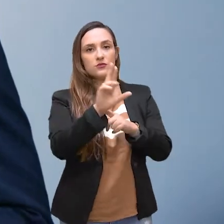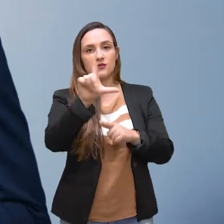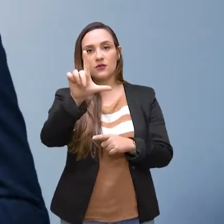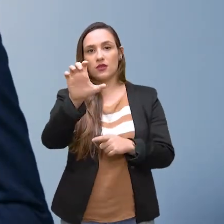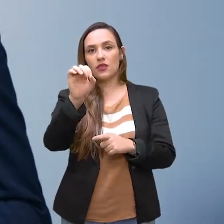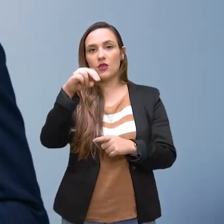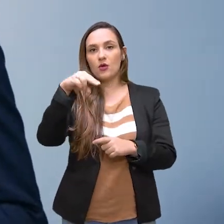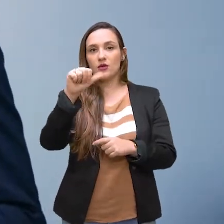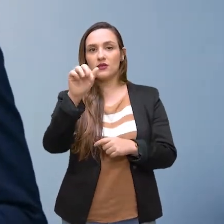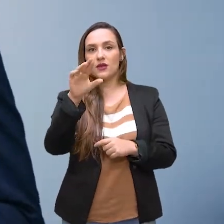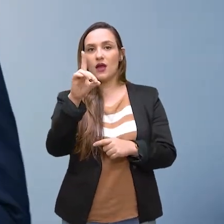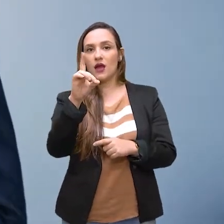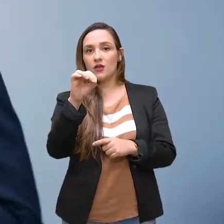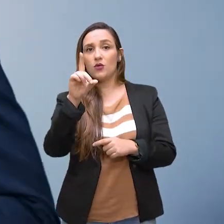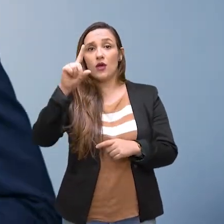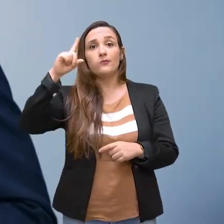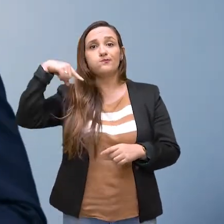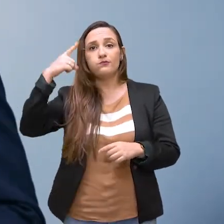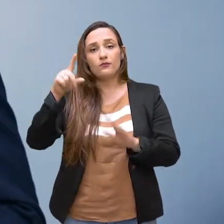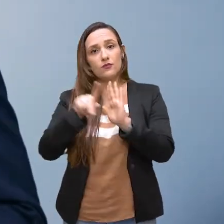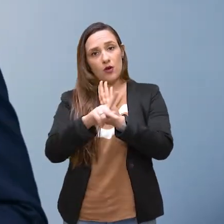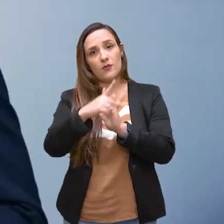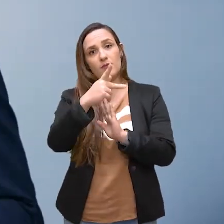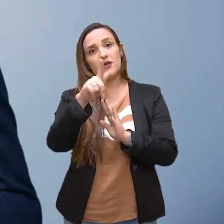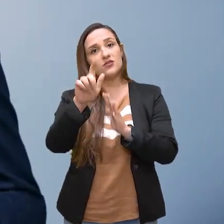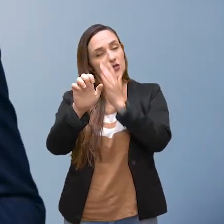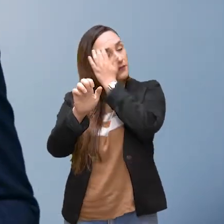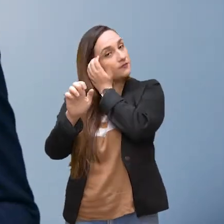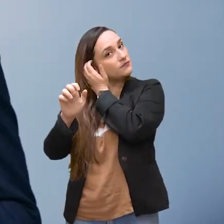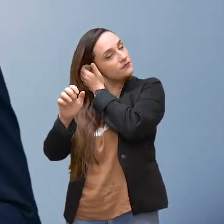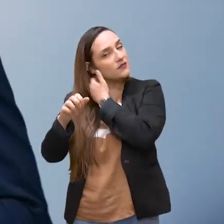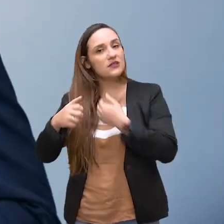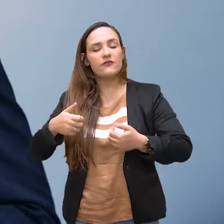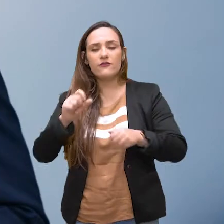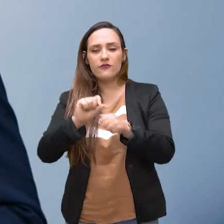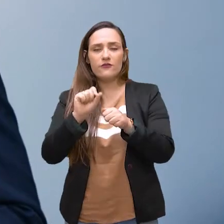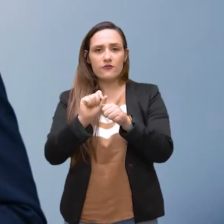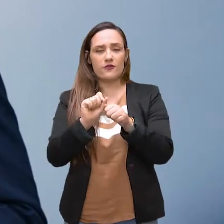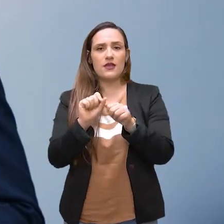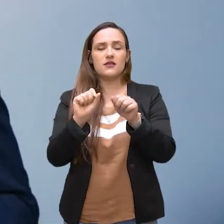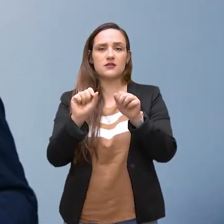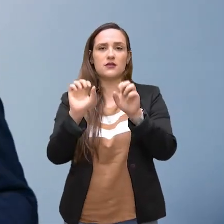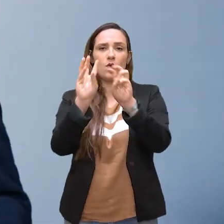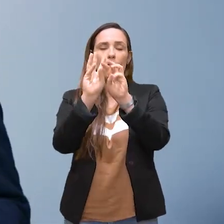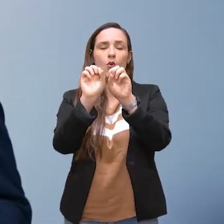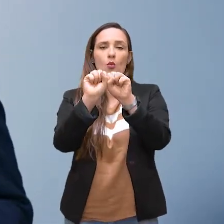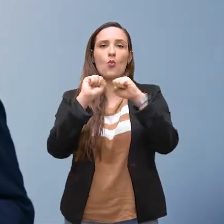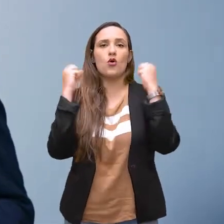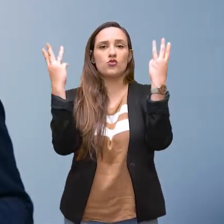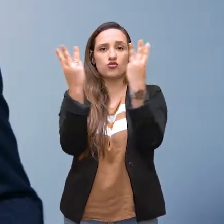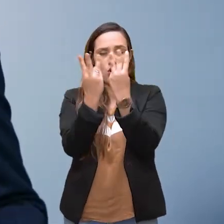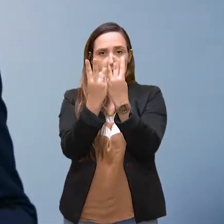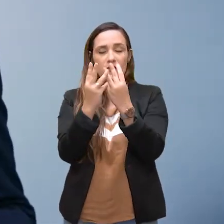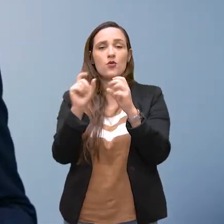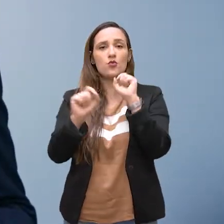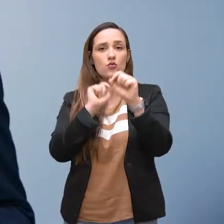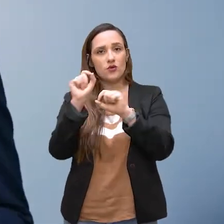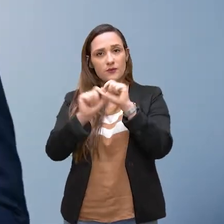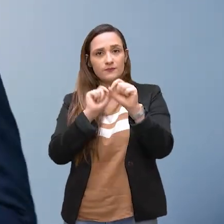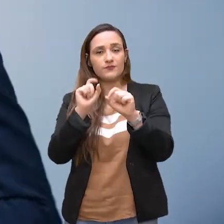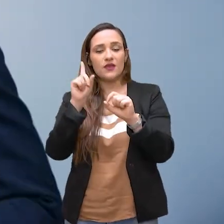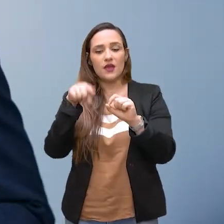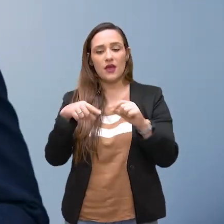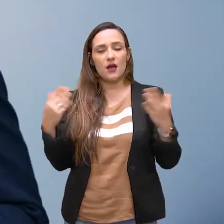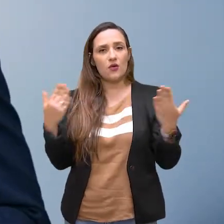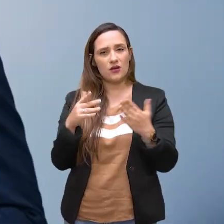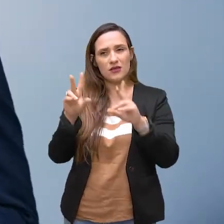Estado, Leonardo Campos Soares da Fonseca, que esclareceu em workshop da Escola Superior de Advocacia Pública,